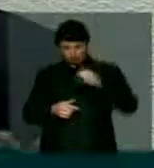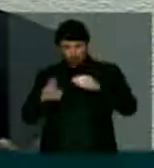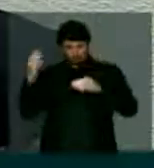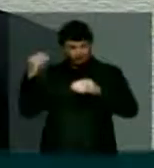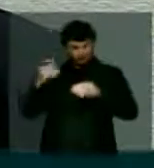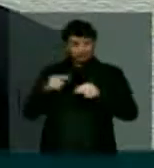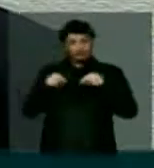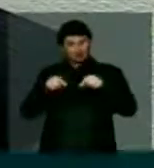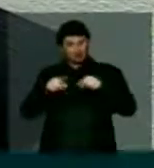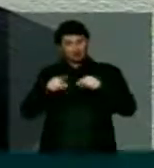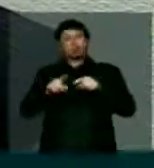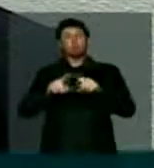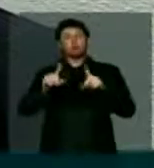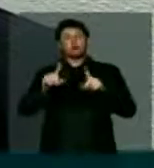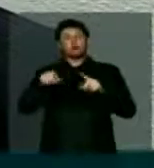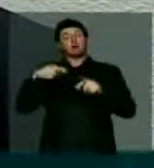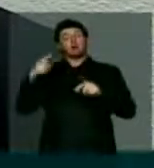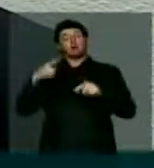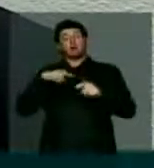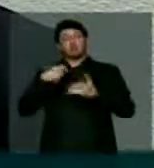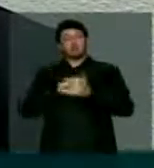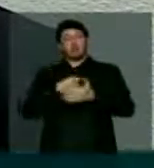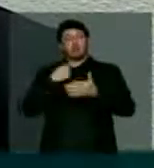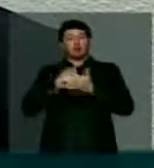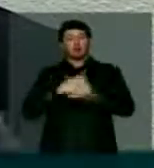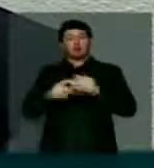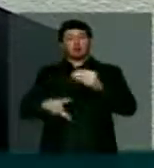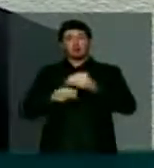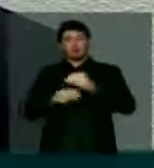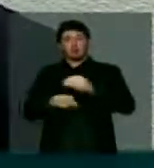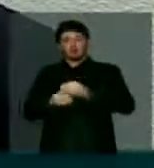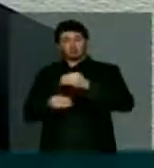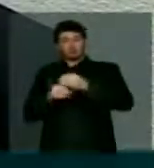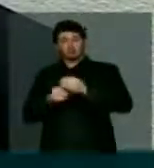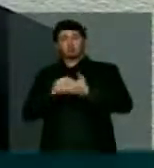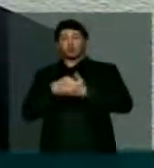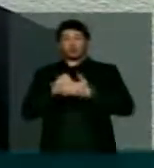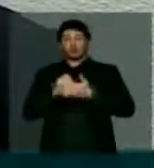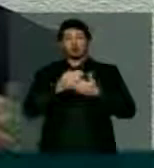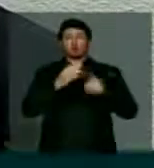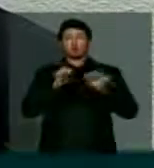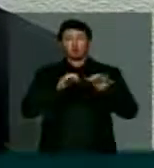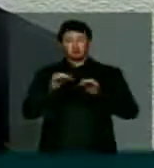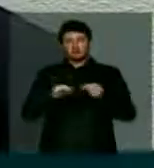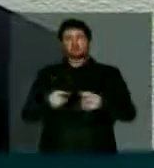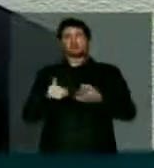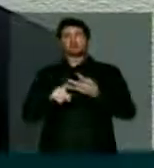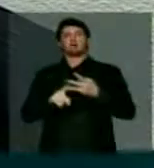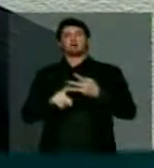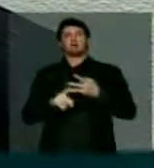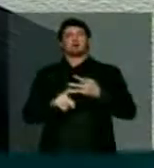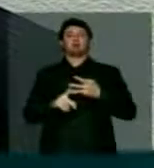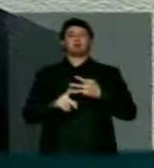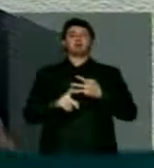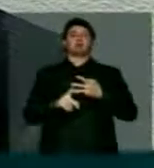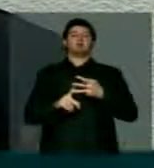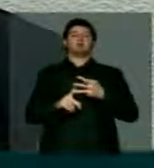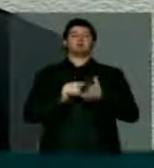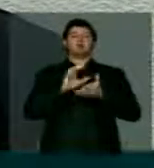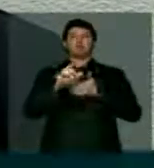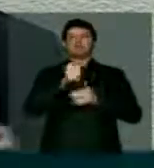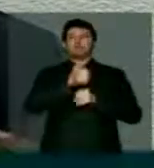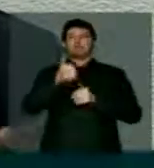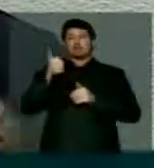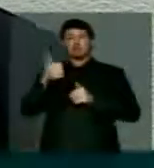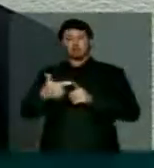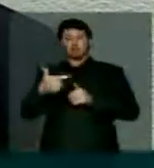naquele momento, isso. Mas nós sabemos que houve outros pagamentos que foram feitos por conta do contrato de processamento, por conta de investimentos de